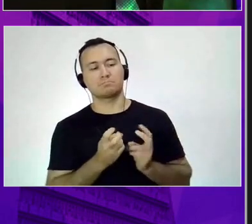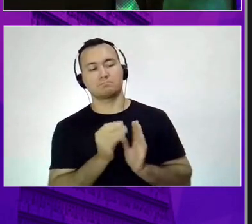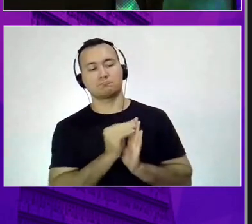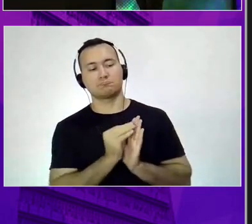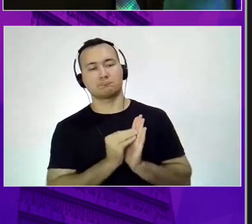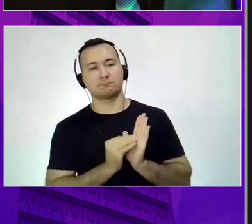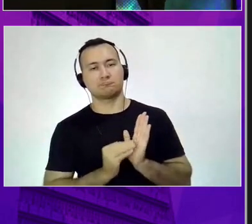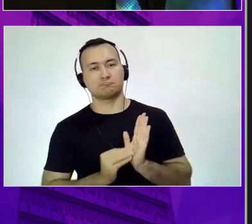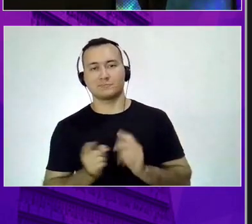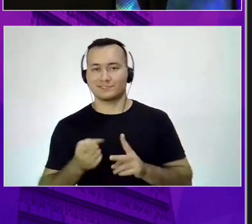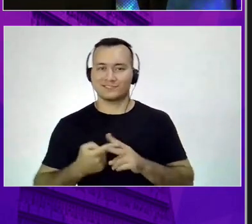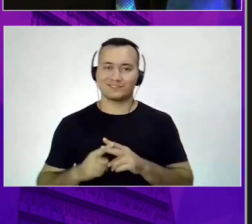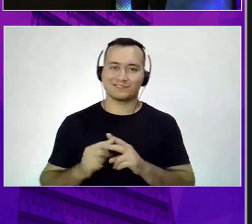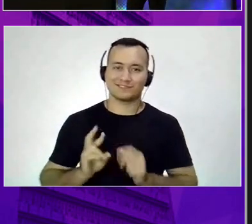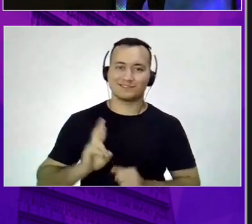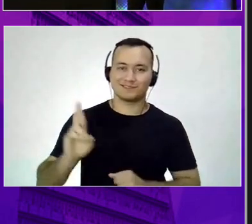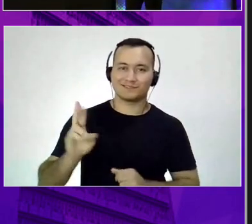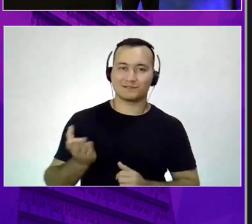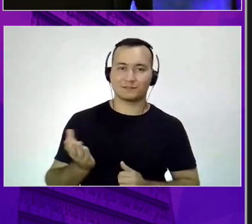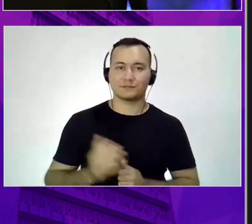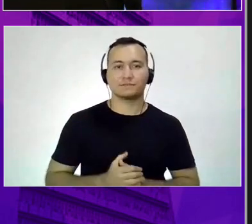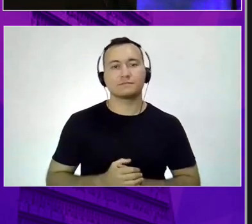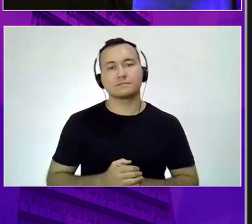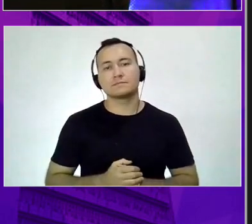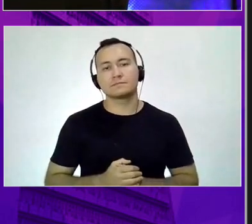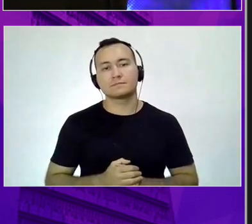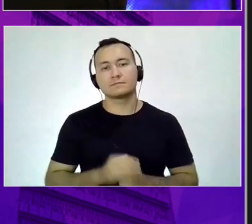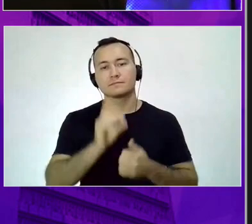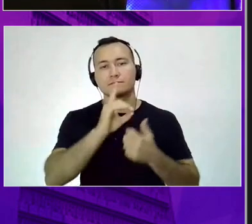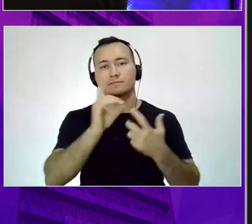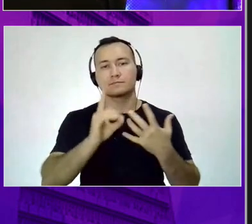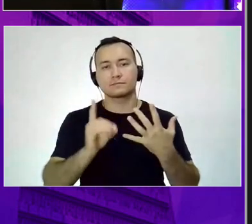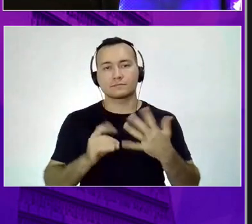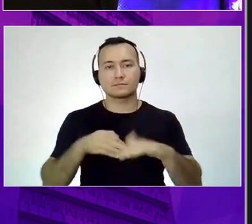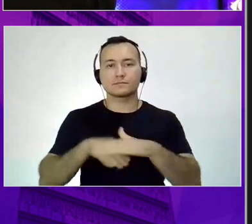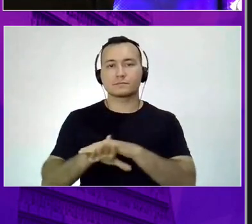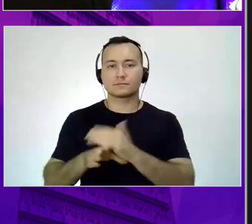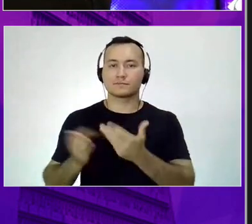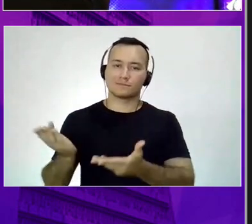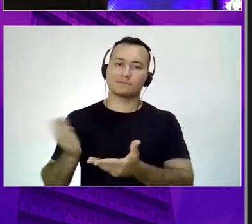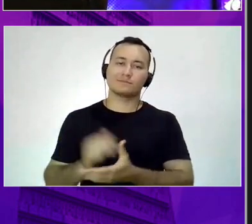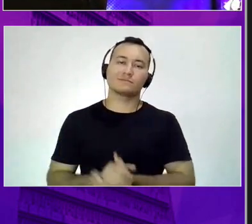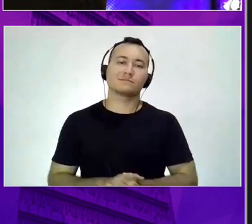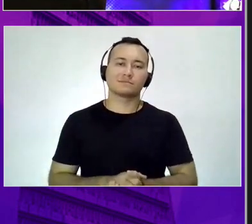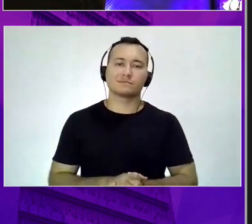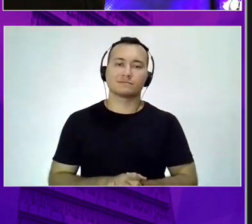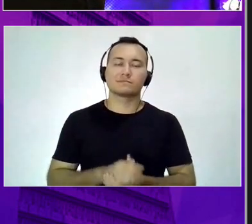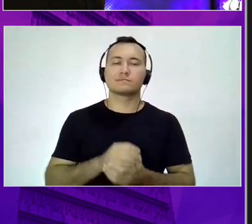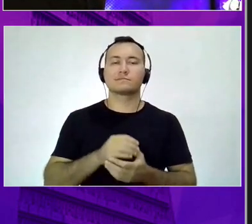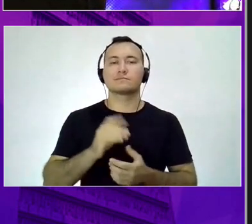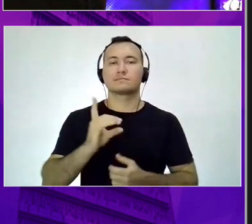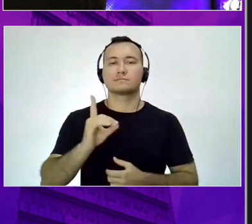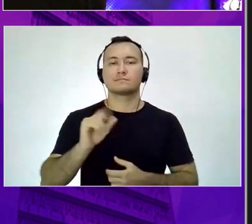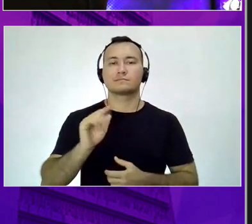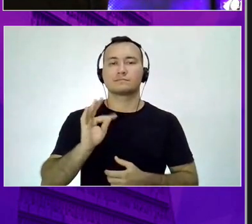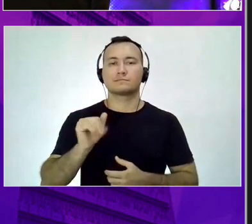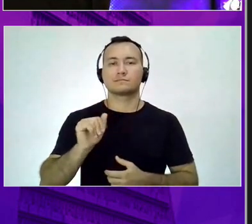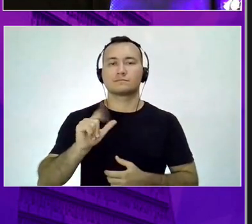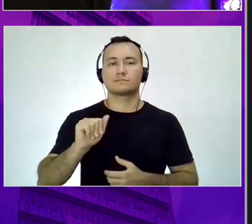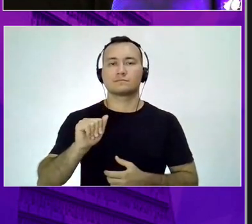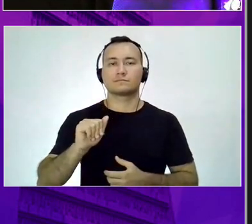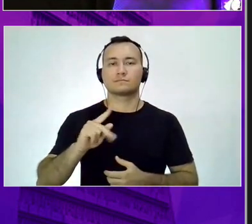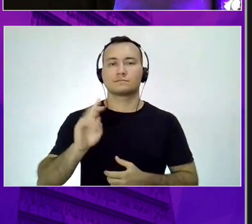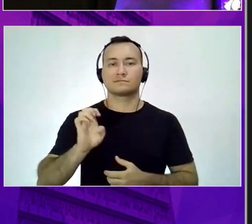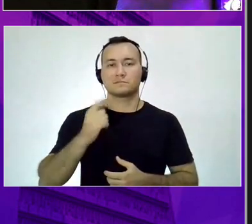os nossos dados dentro da nossa persistência, dentro do nosso Data Lake. Está aqui. Legal, então a gente